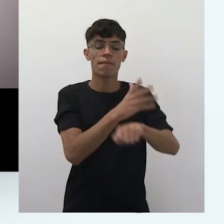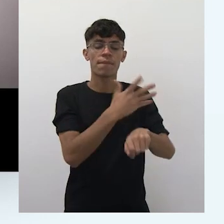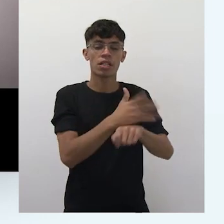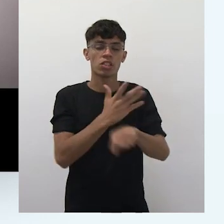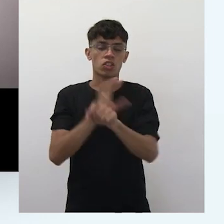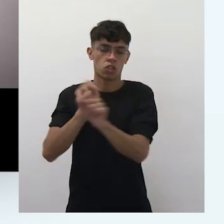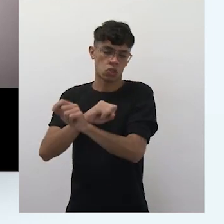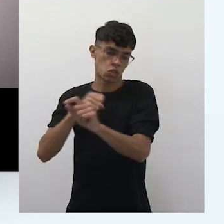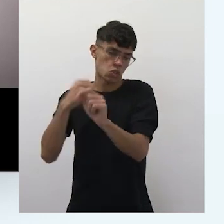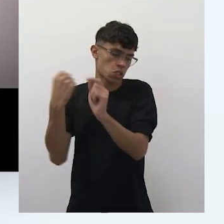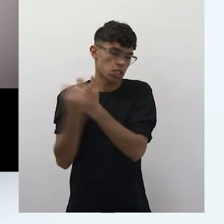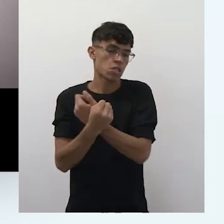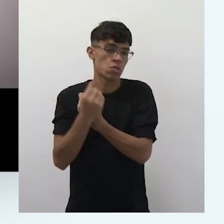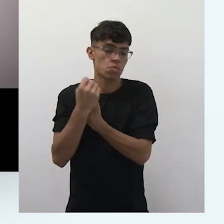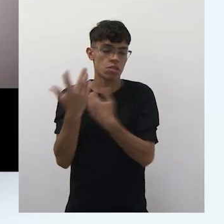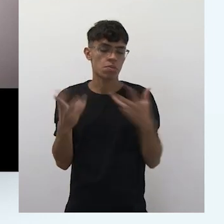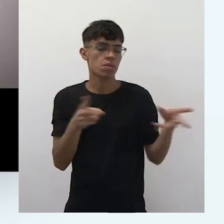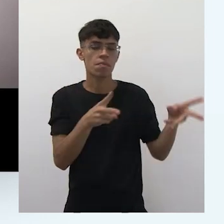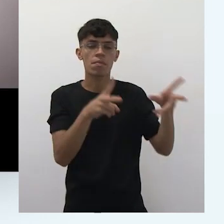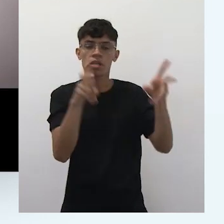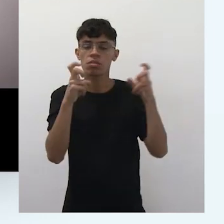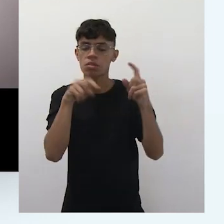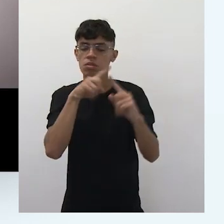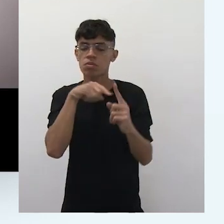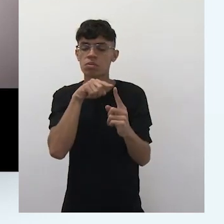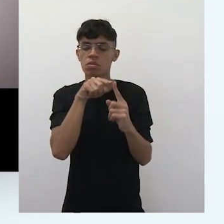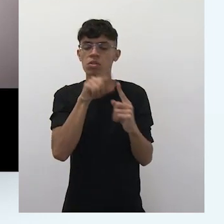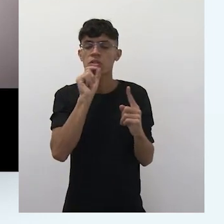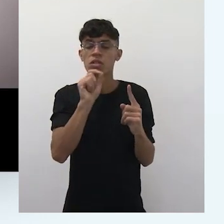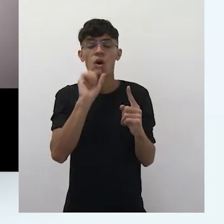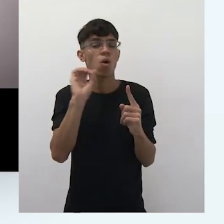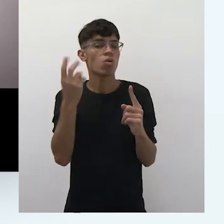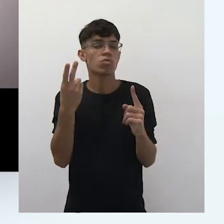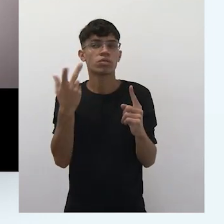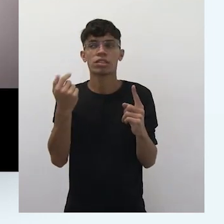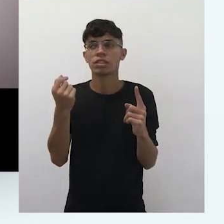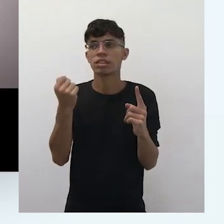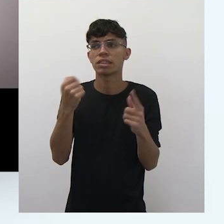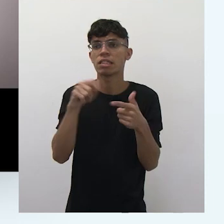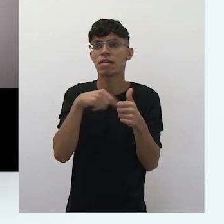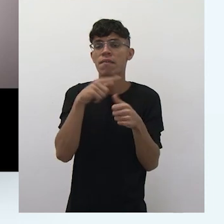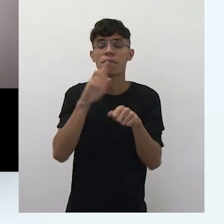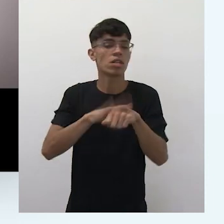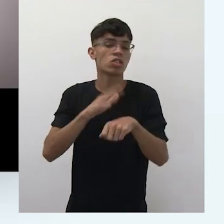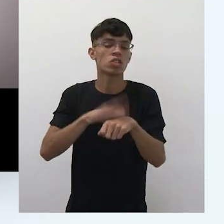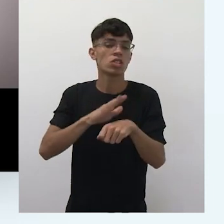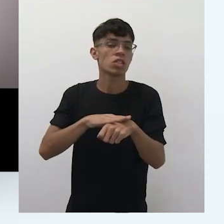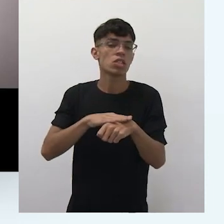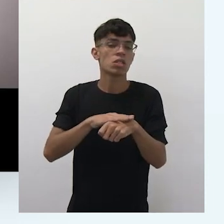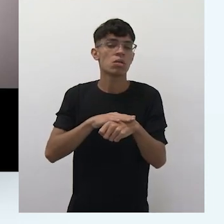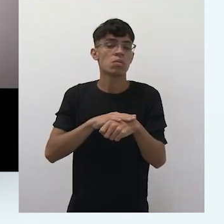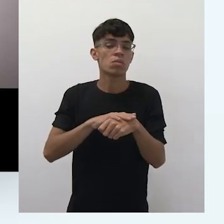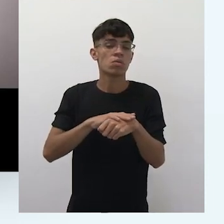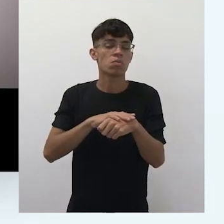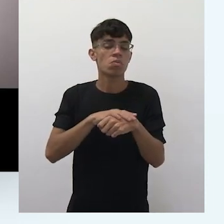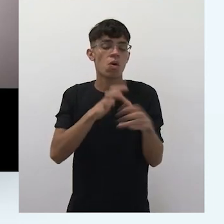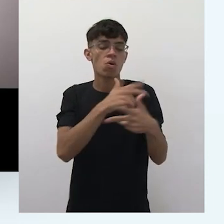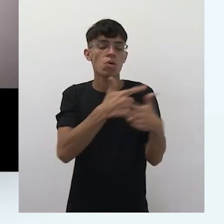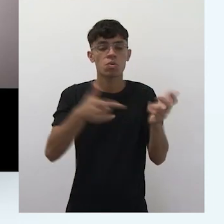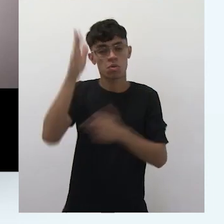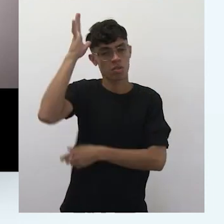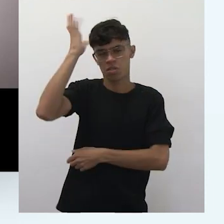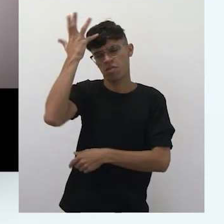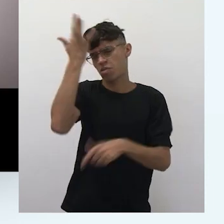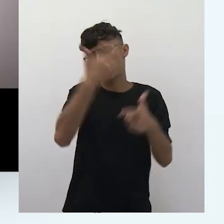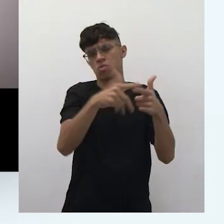social final, apontar ou mesmo construir soluções para a superação dos problemas locais,